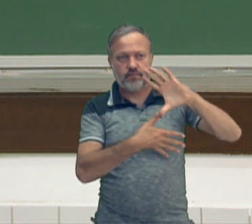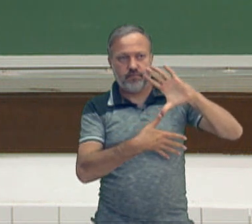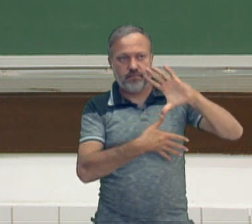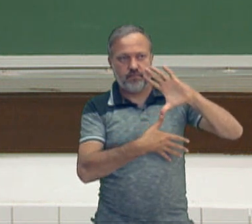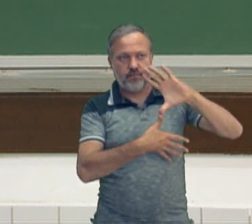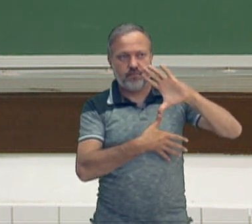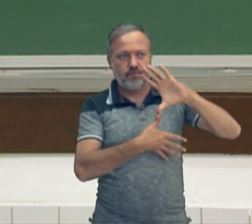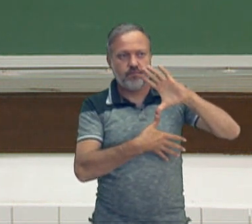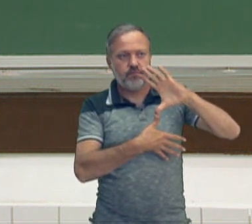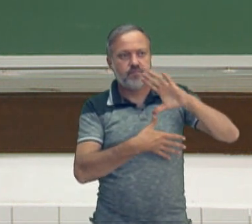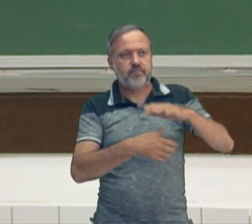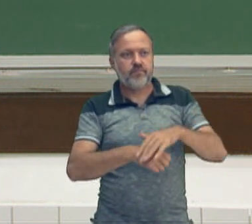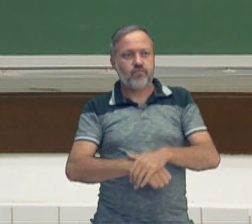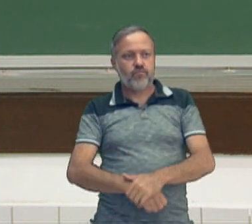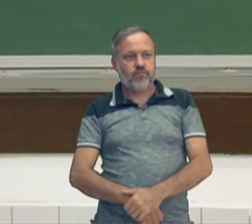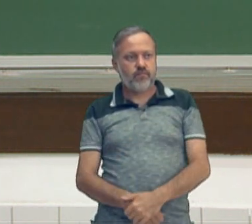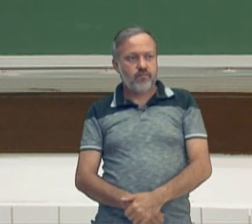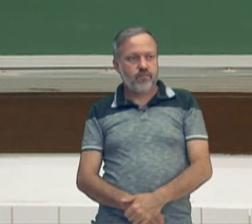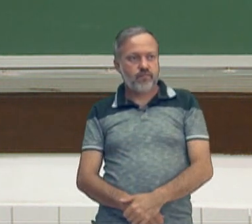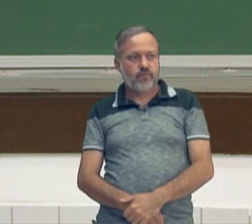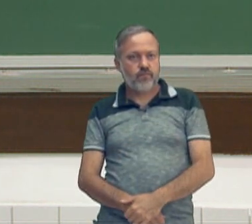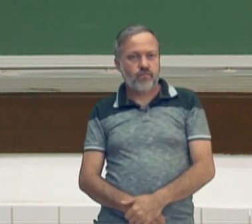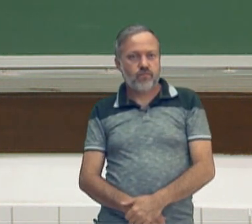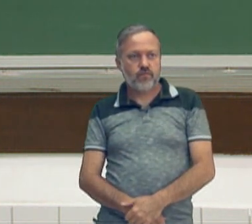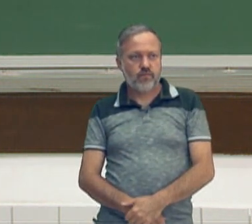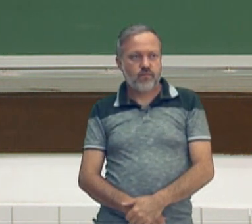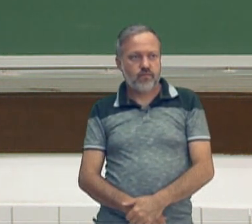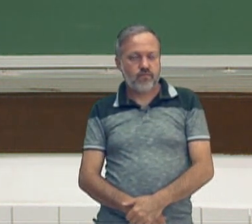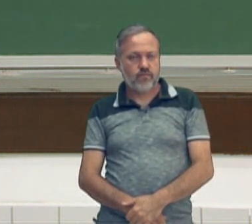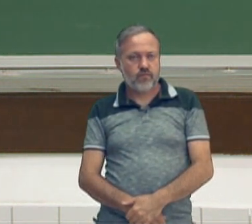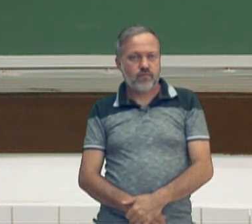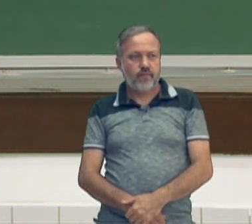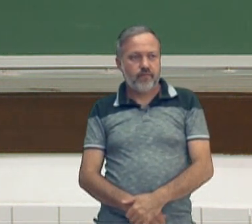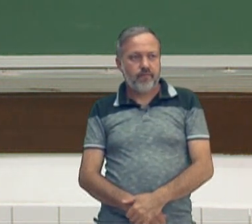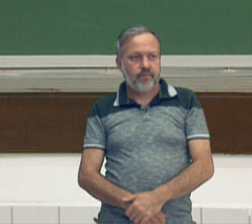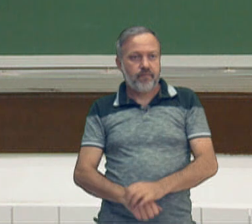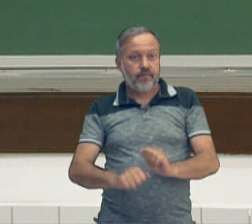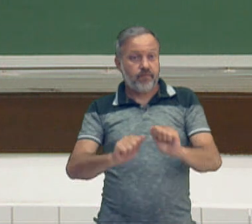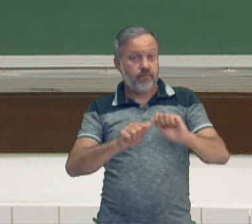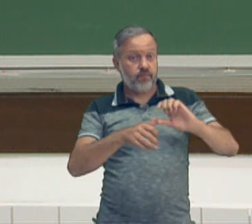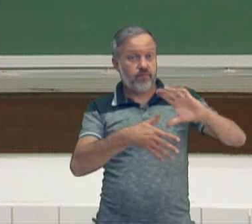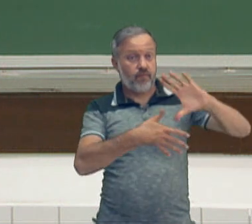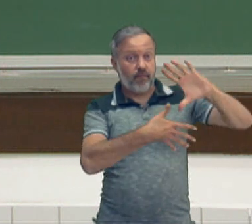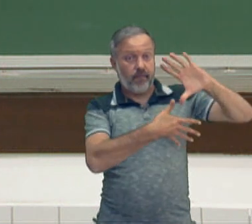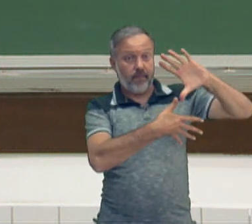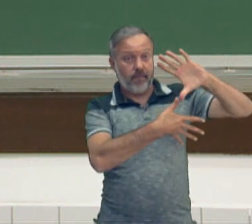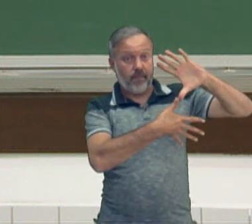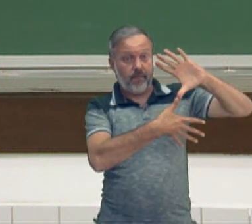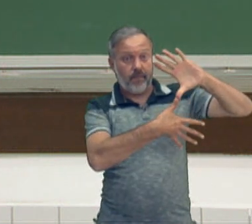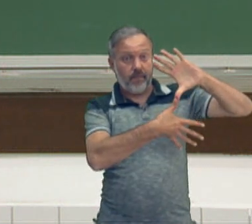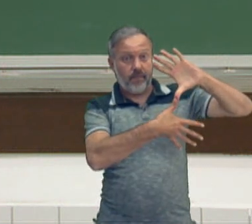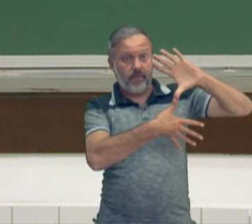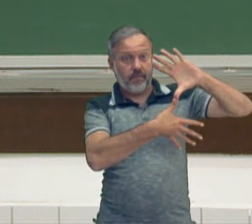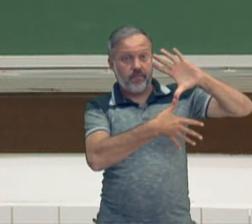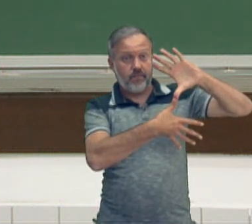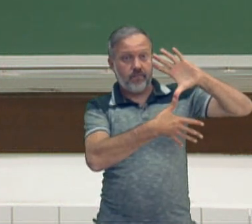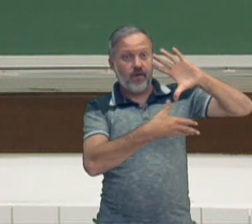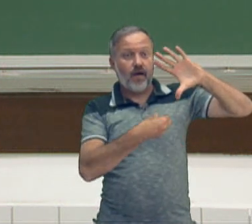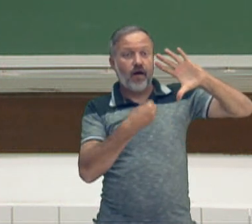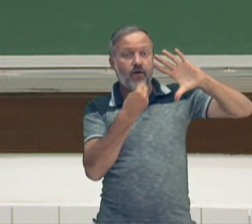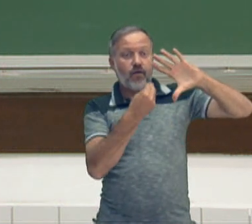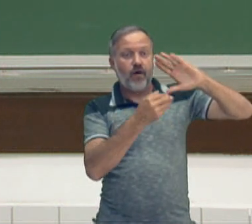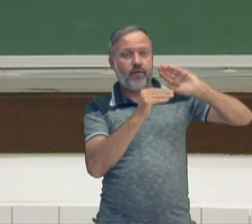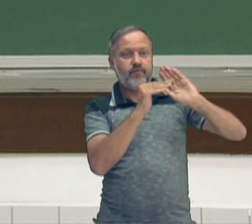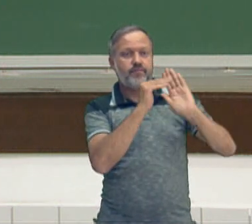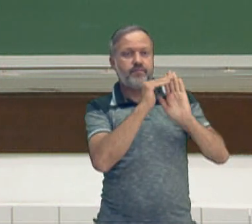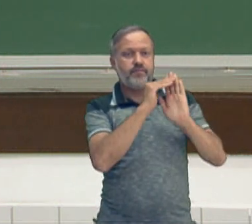lá. Bom, formação da América, ela se dá a partir de critérios, ok?